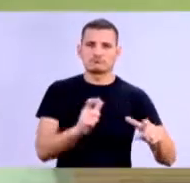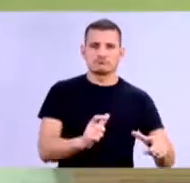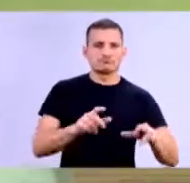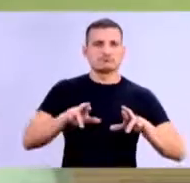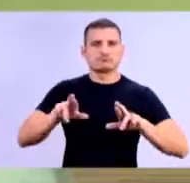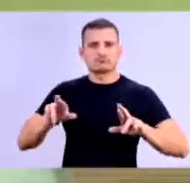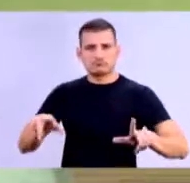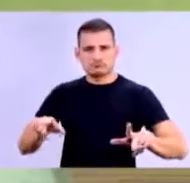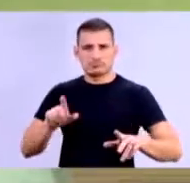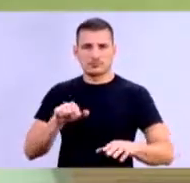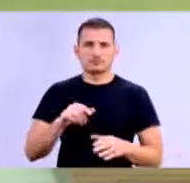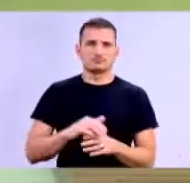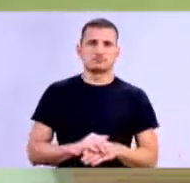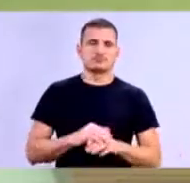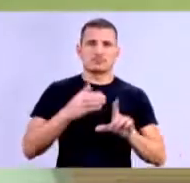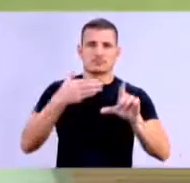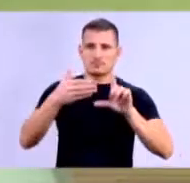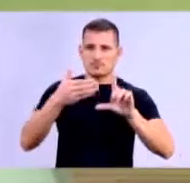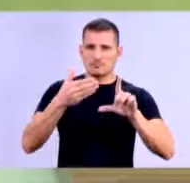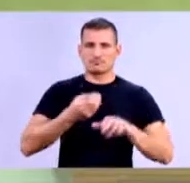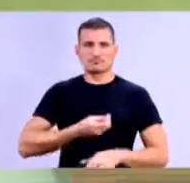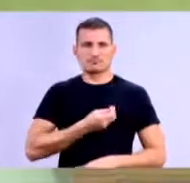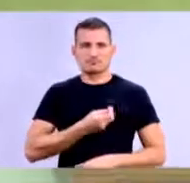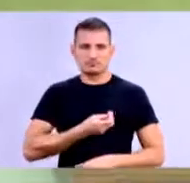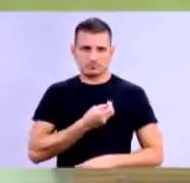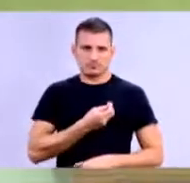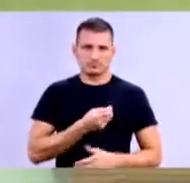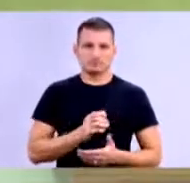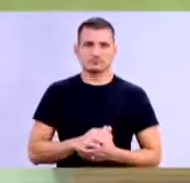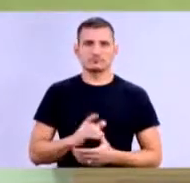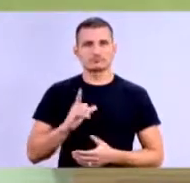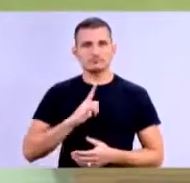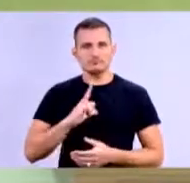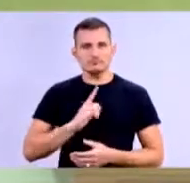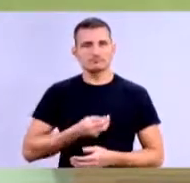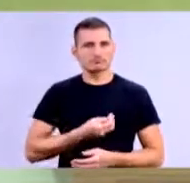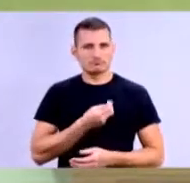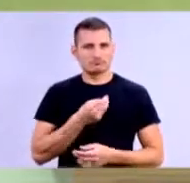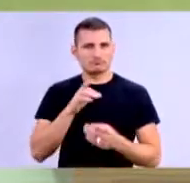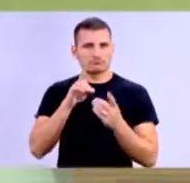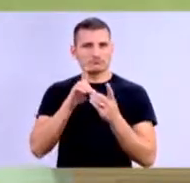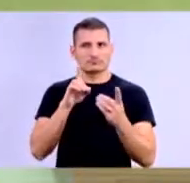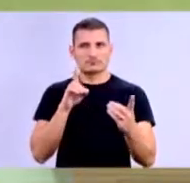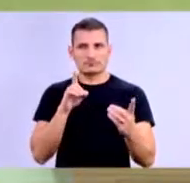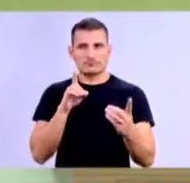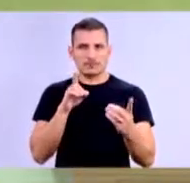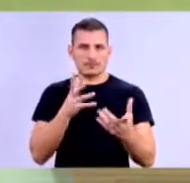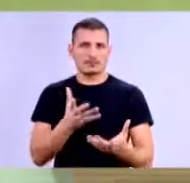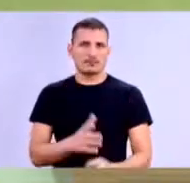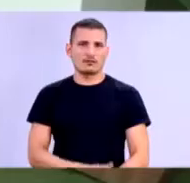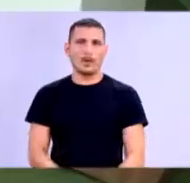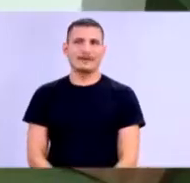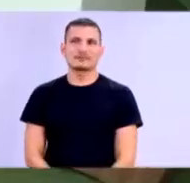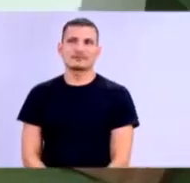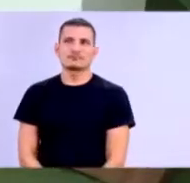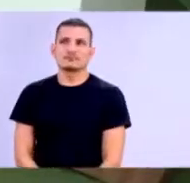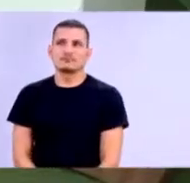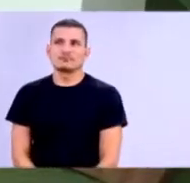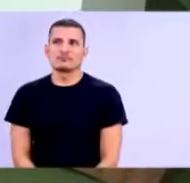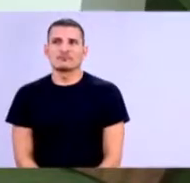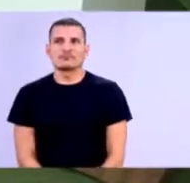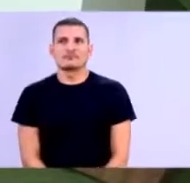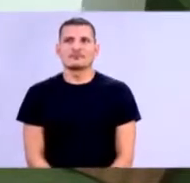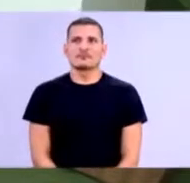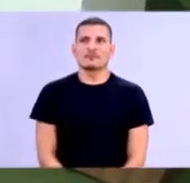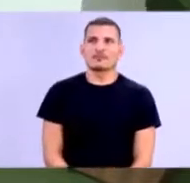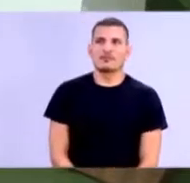de telepresencial. Então nós temos essa presença à distância, se assim podemos dizer. Olha só que riqueza,